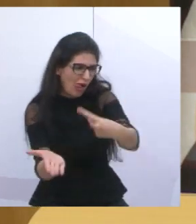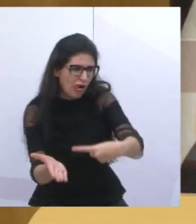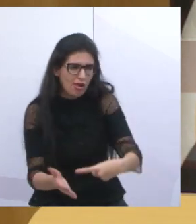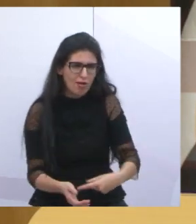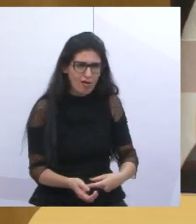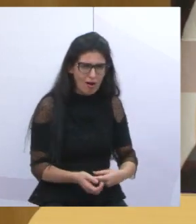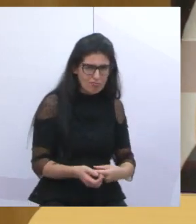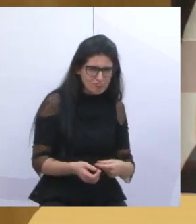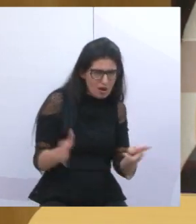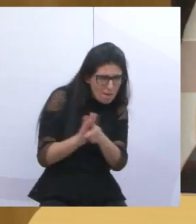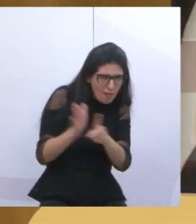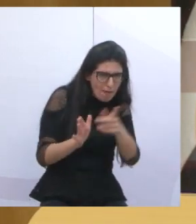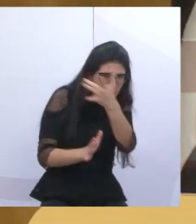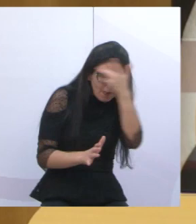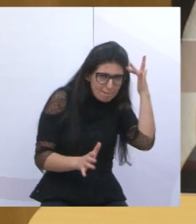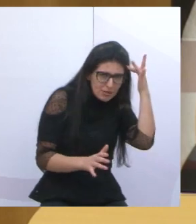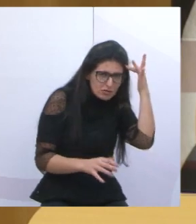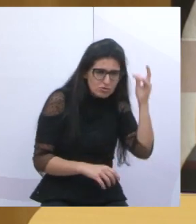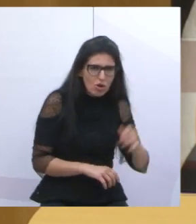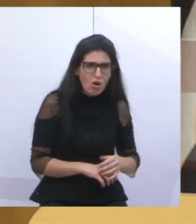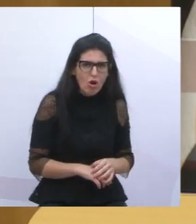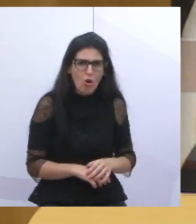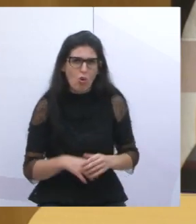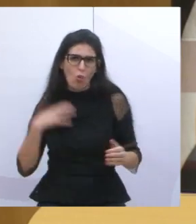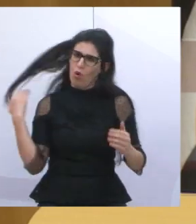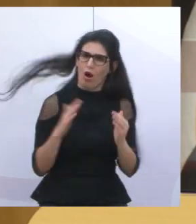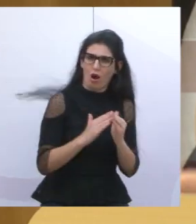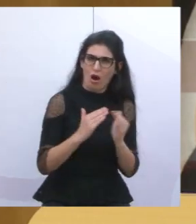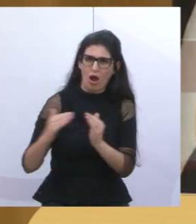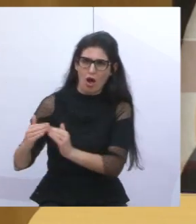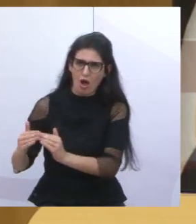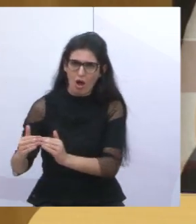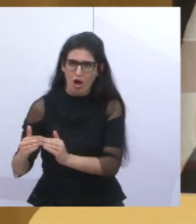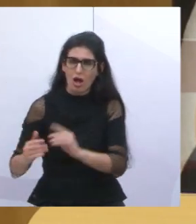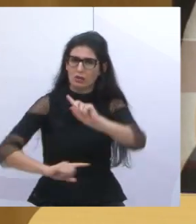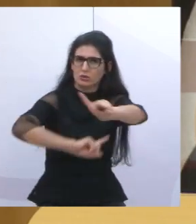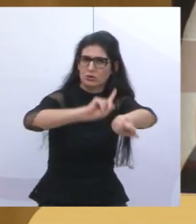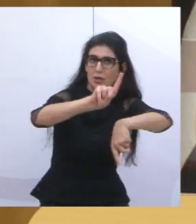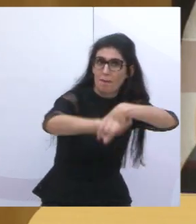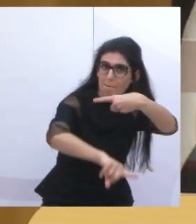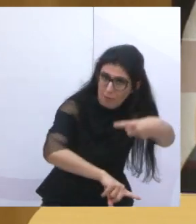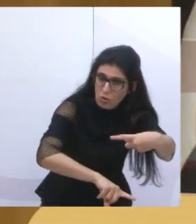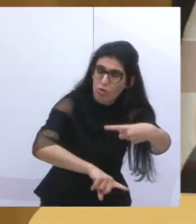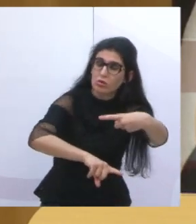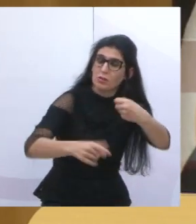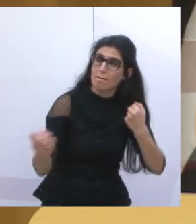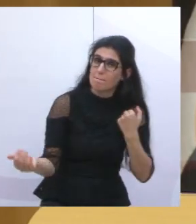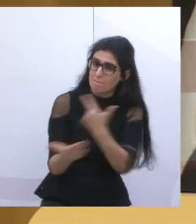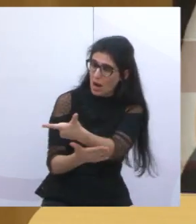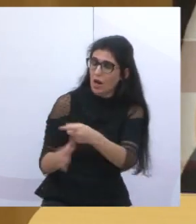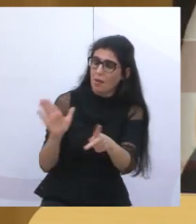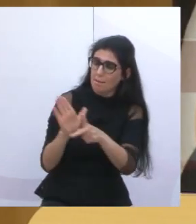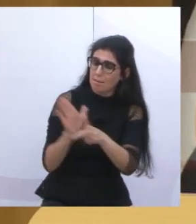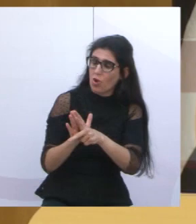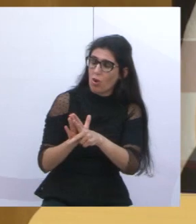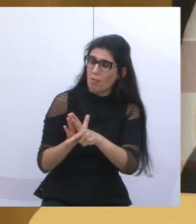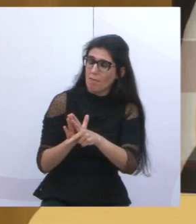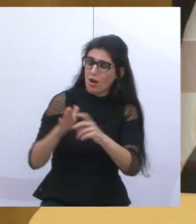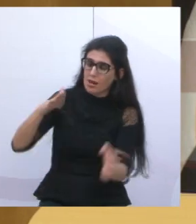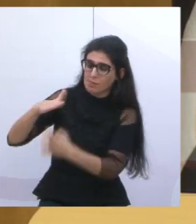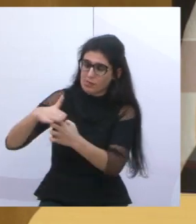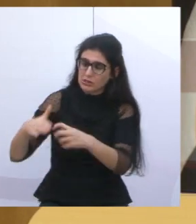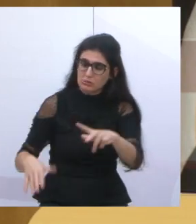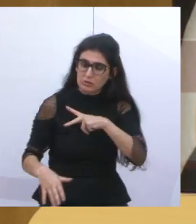esse morador remunera a empresa que venceu a licitação. E eu andei por